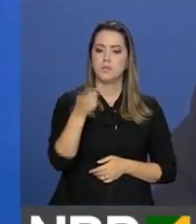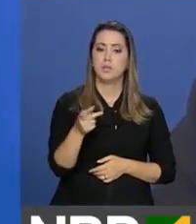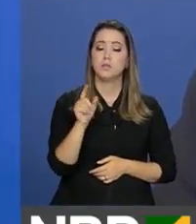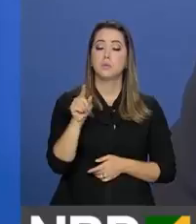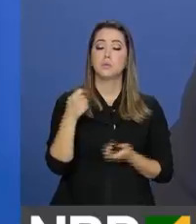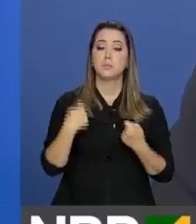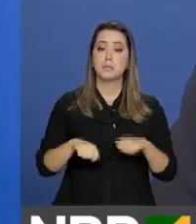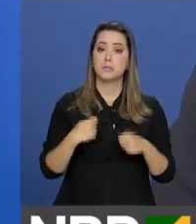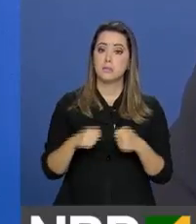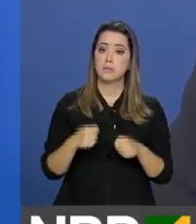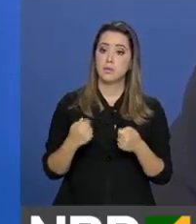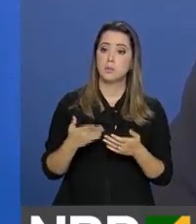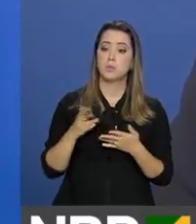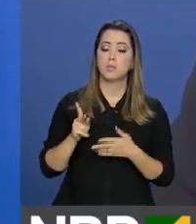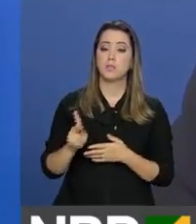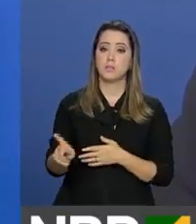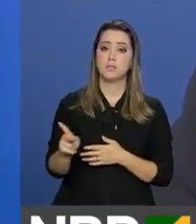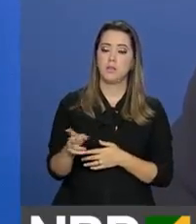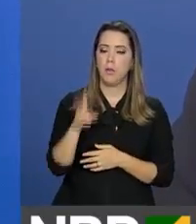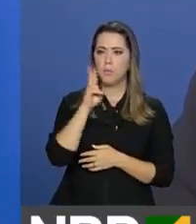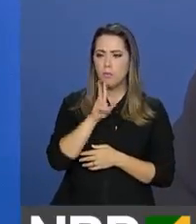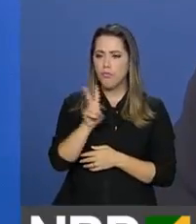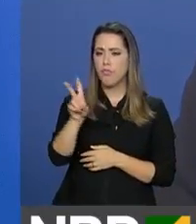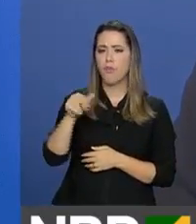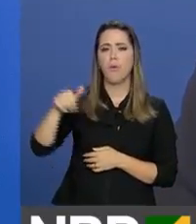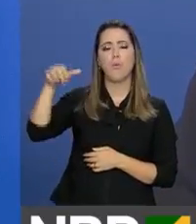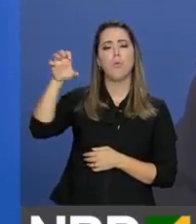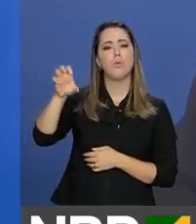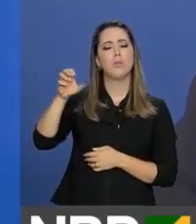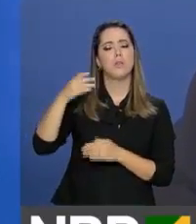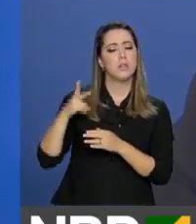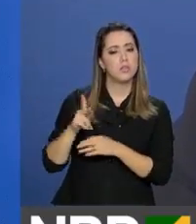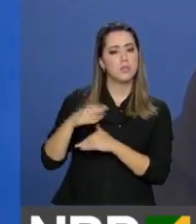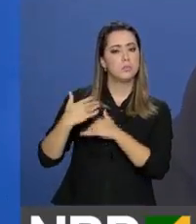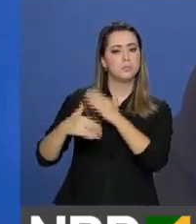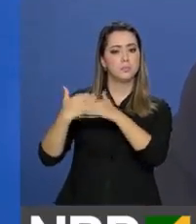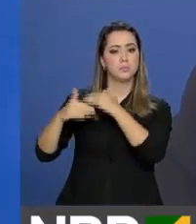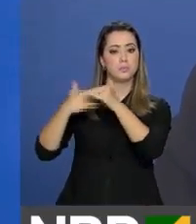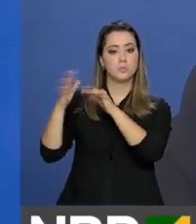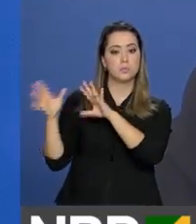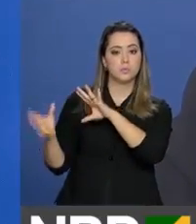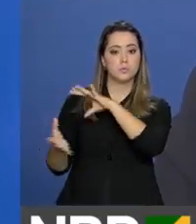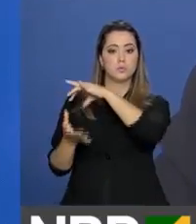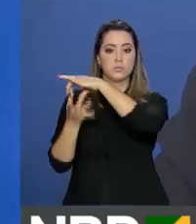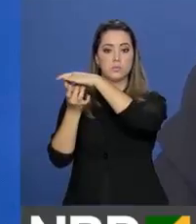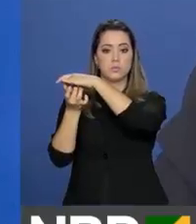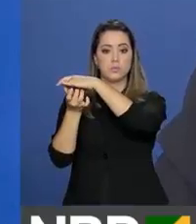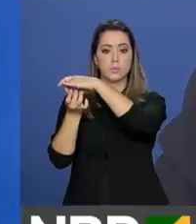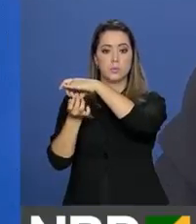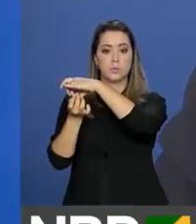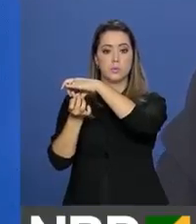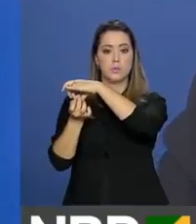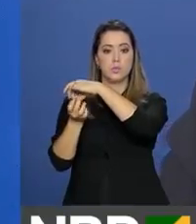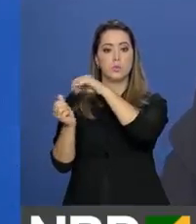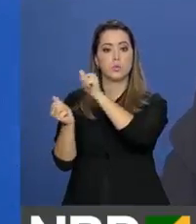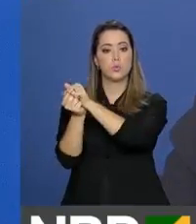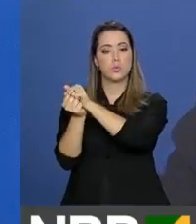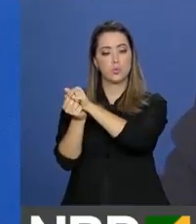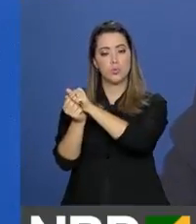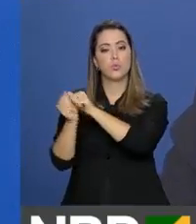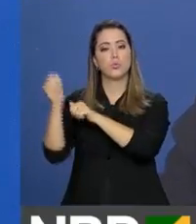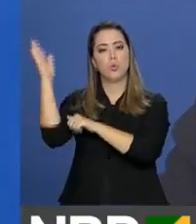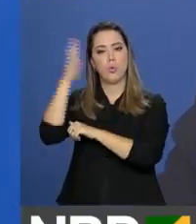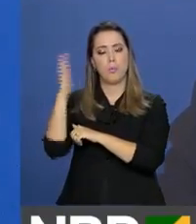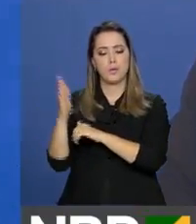precisamos prestigiar o Nordeste, fazê-lo cada vez mais integrar-se ao país. E não foi sem